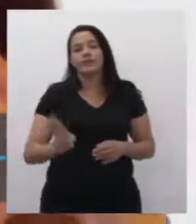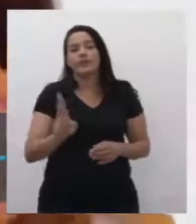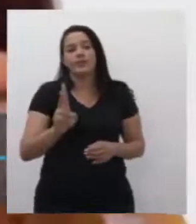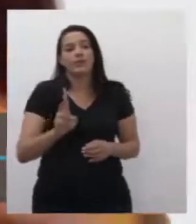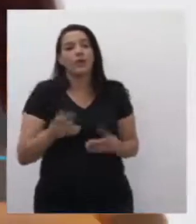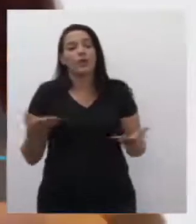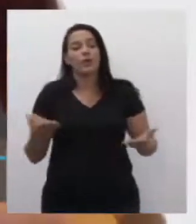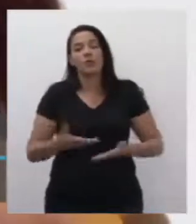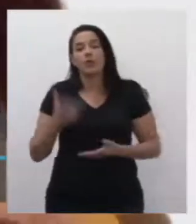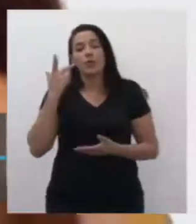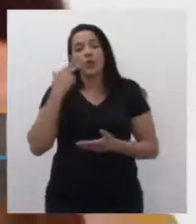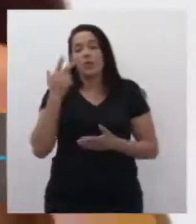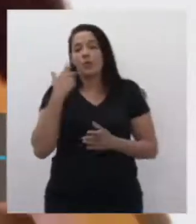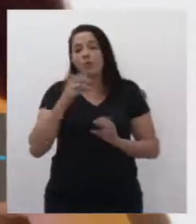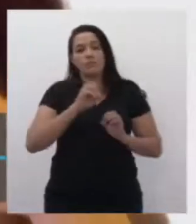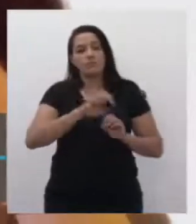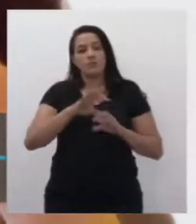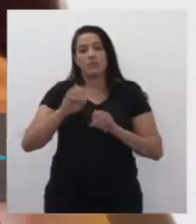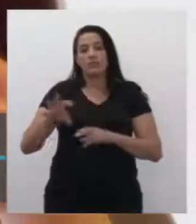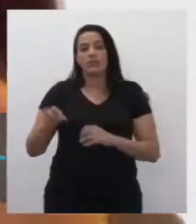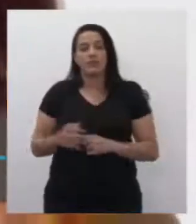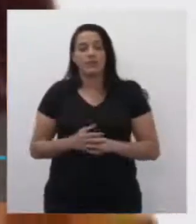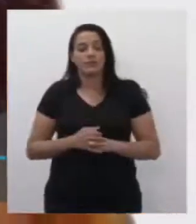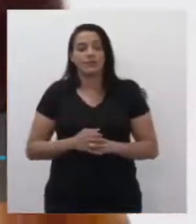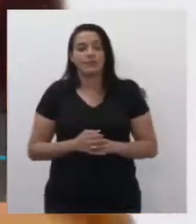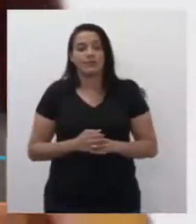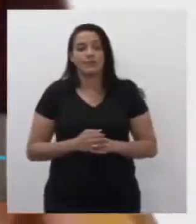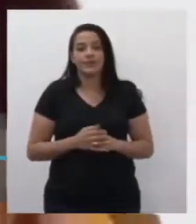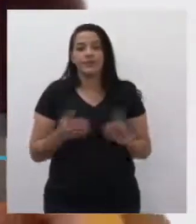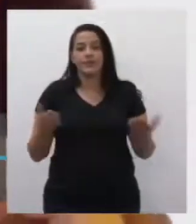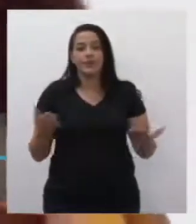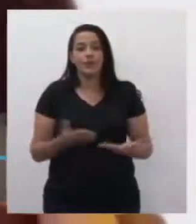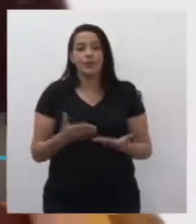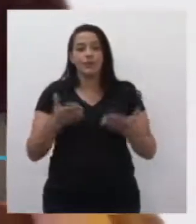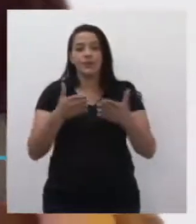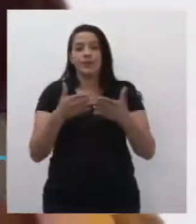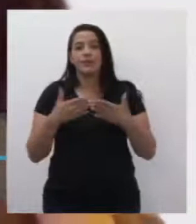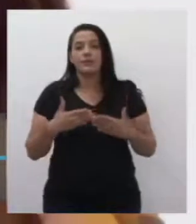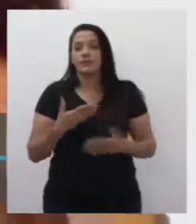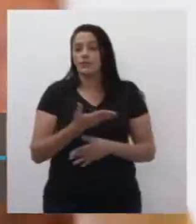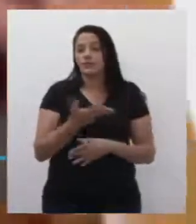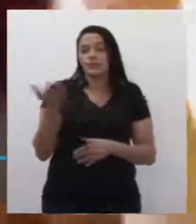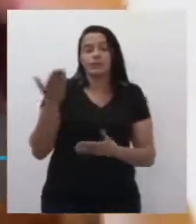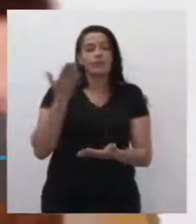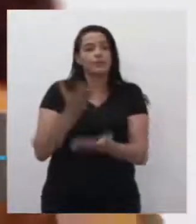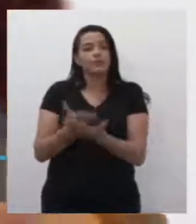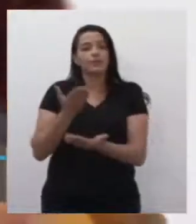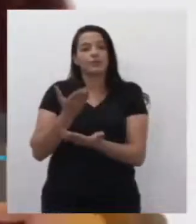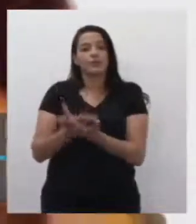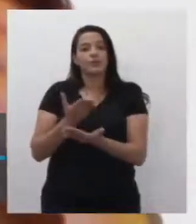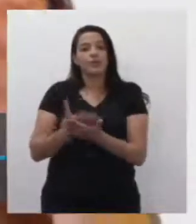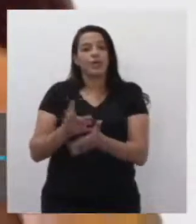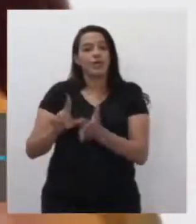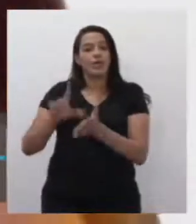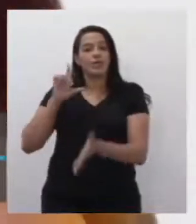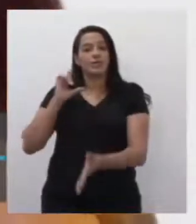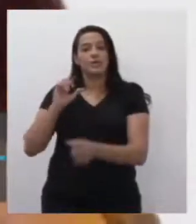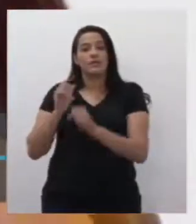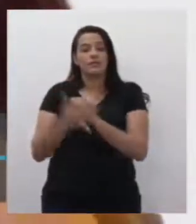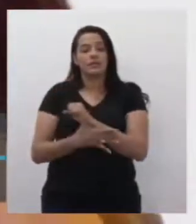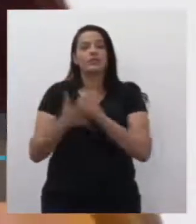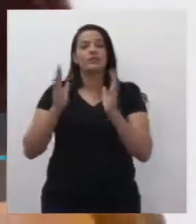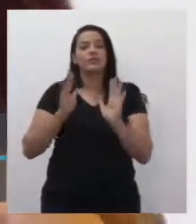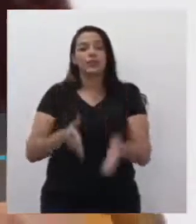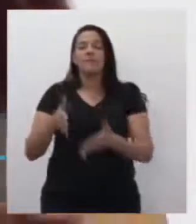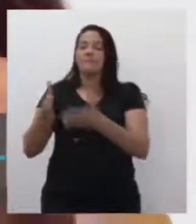da educação. Por quê? Porque a gente está pedindo para estudantes que são, antes da pandemia, a gente já vinha pedindo